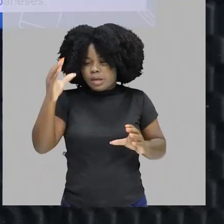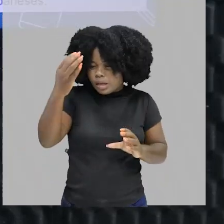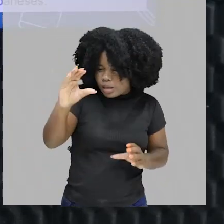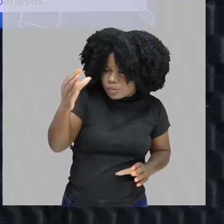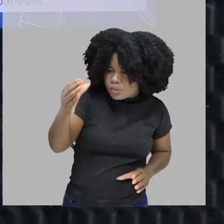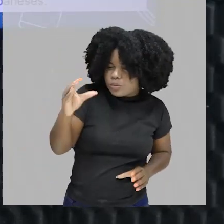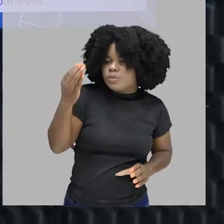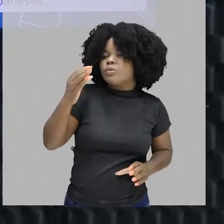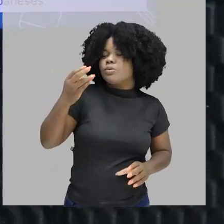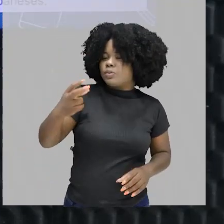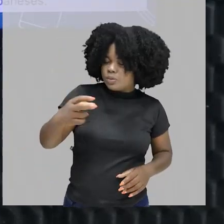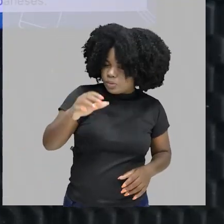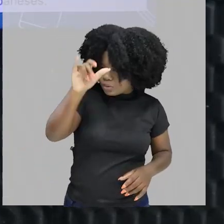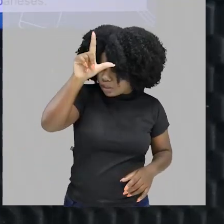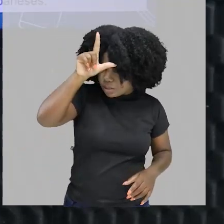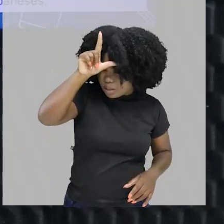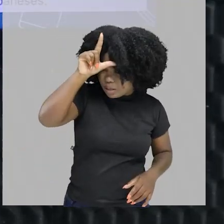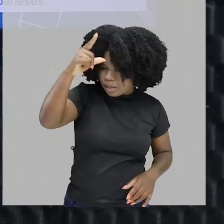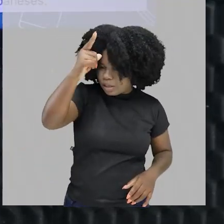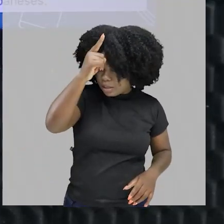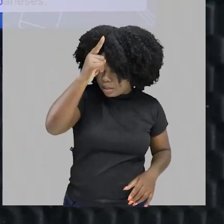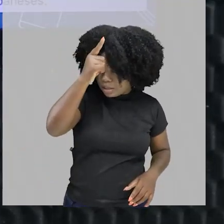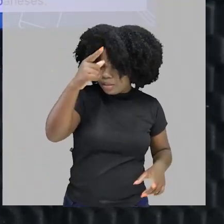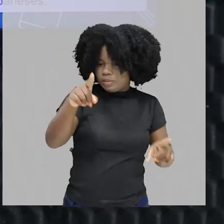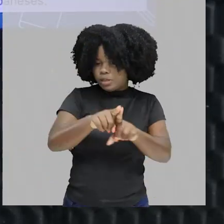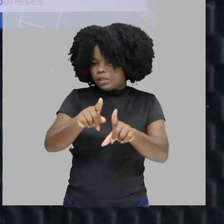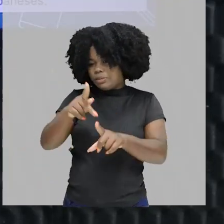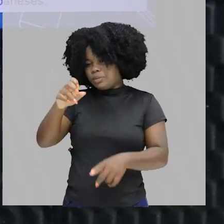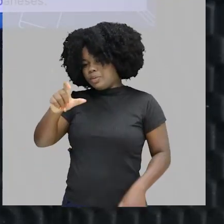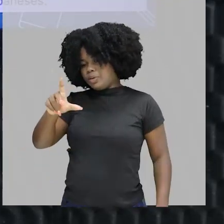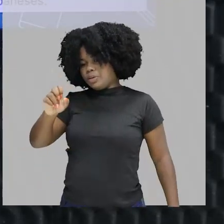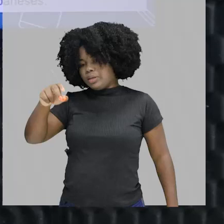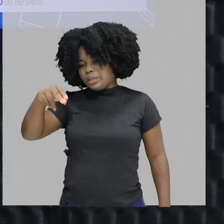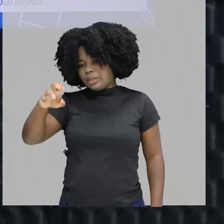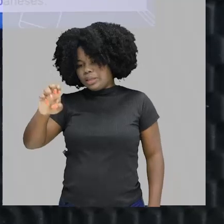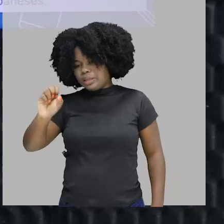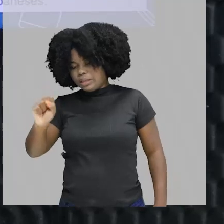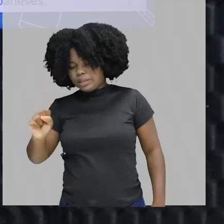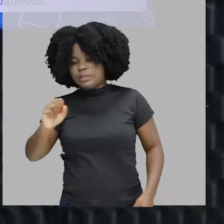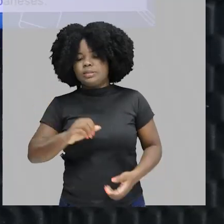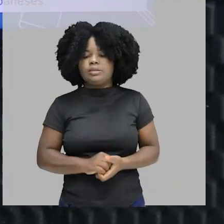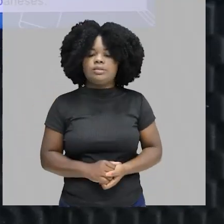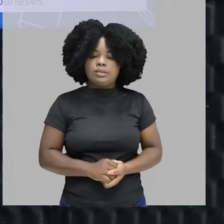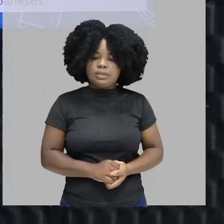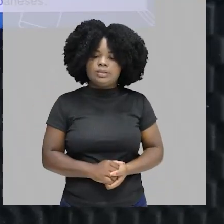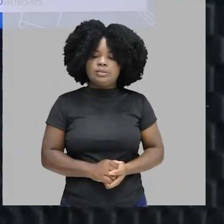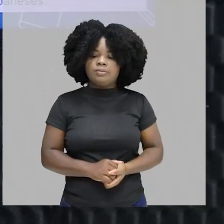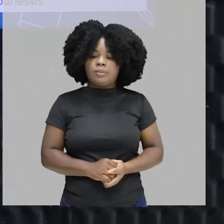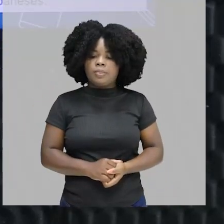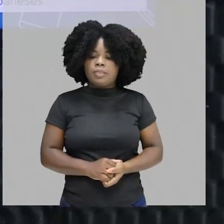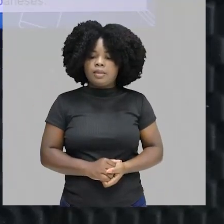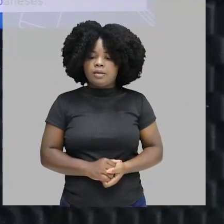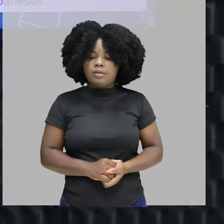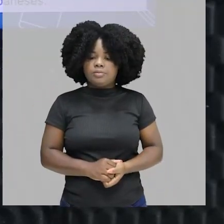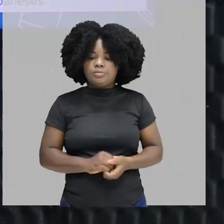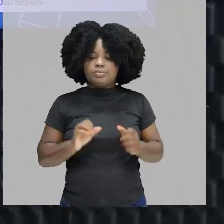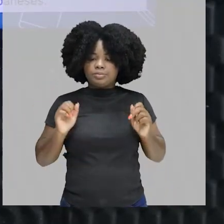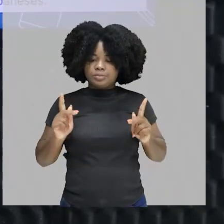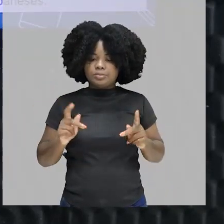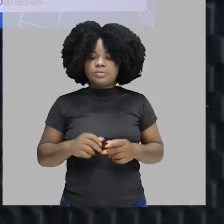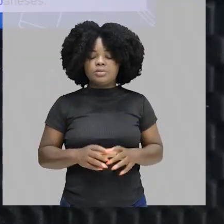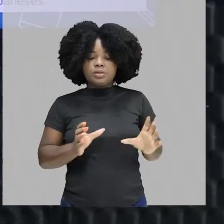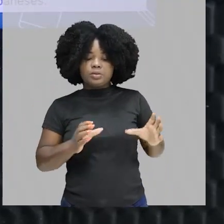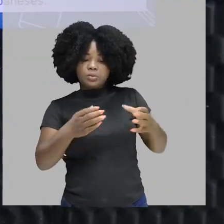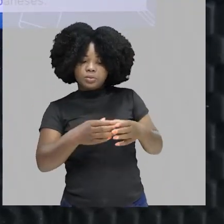dessa cultura polonesa. Já ouviu falar aí na Oktoberfest, né, uma festa que ocorre em Blumenau, que é tipicamente alemã, tá certo? Ali dos